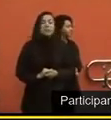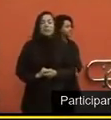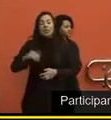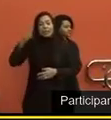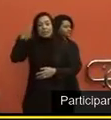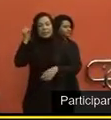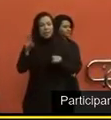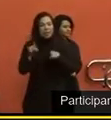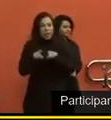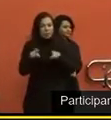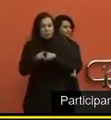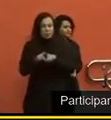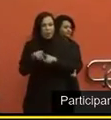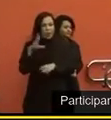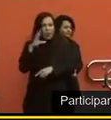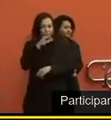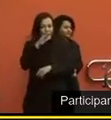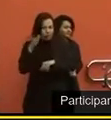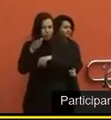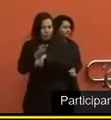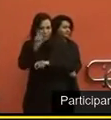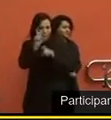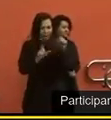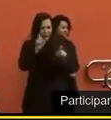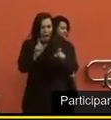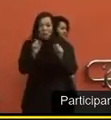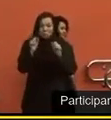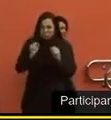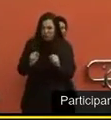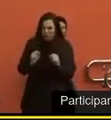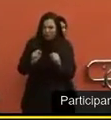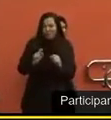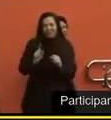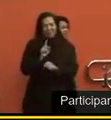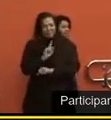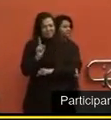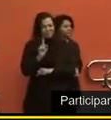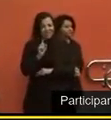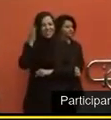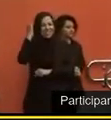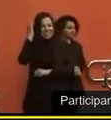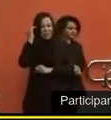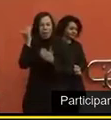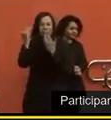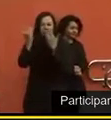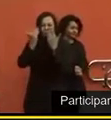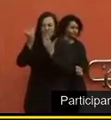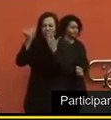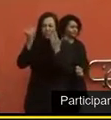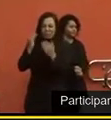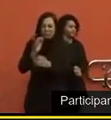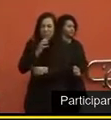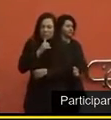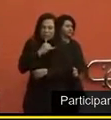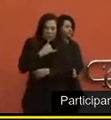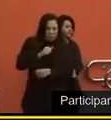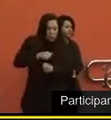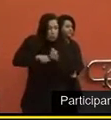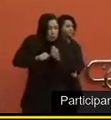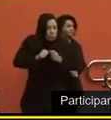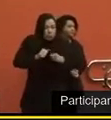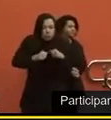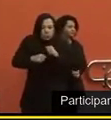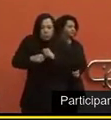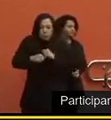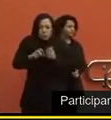Sabemos que passar em concurso não é para qualquer pessoa. Sabemos o custo emocional, as frustrações, ansiedade, noites